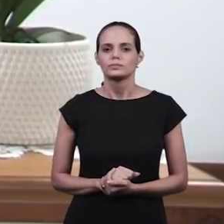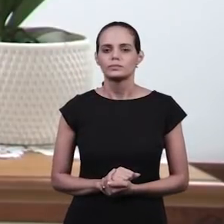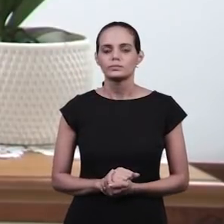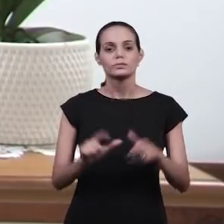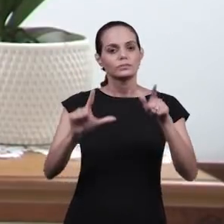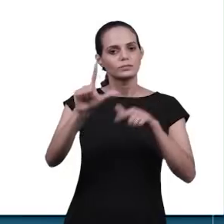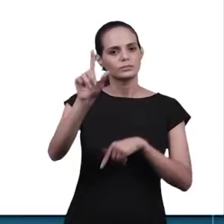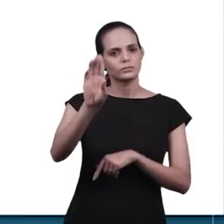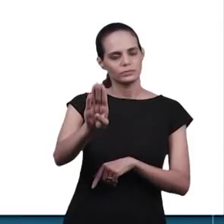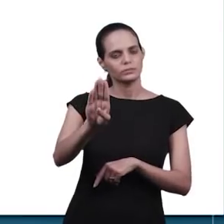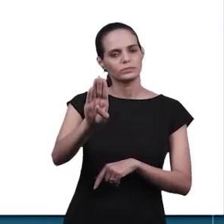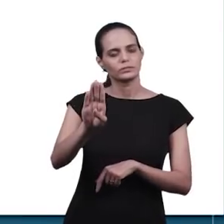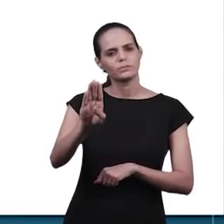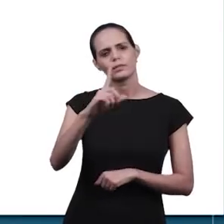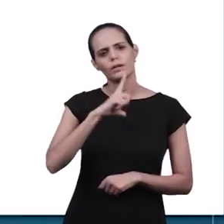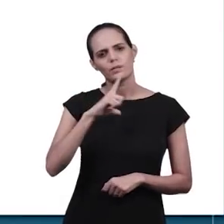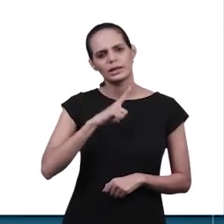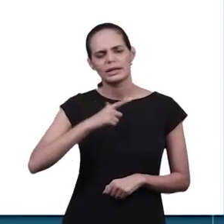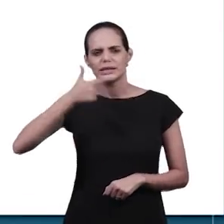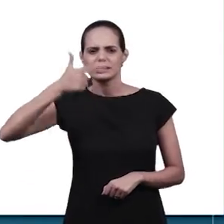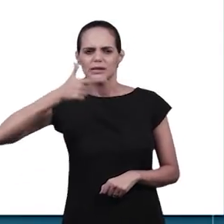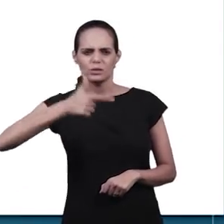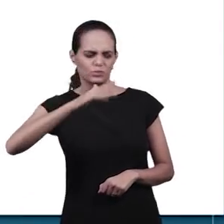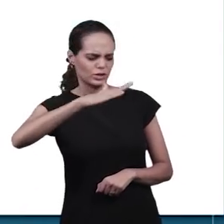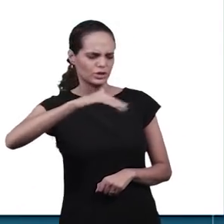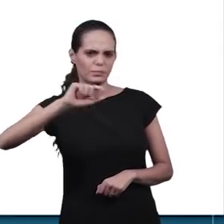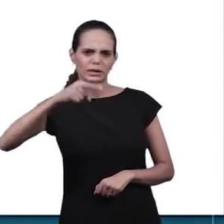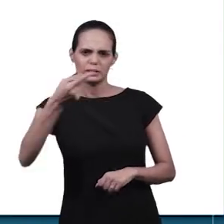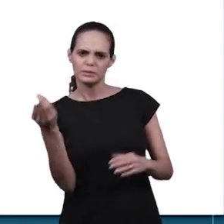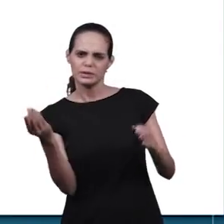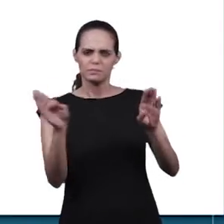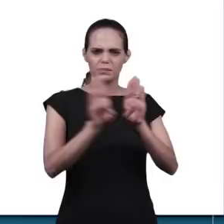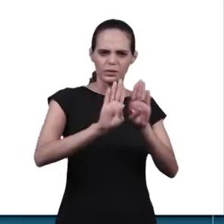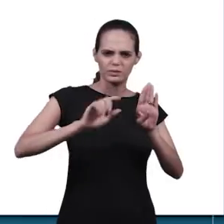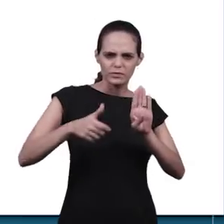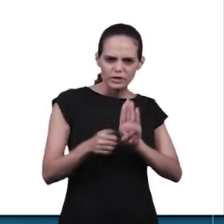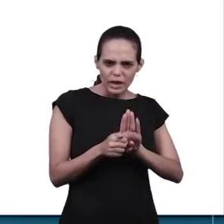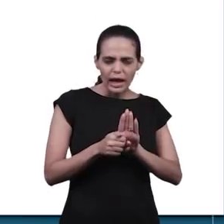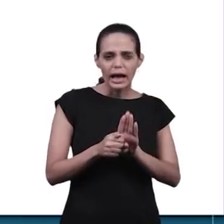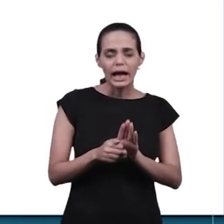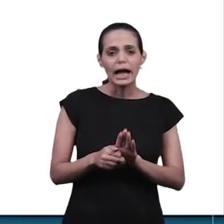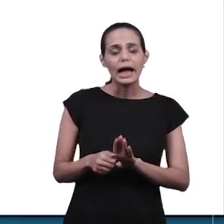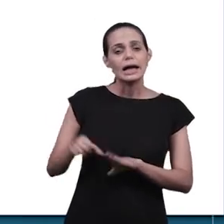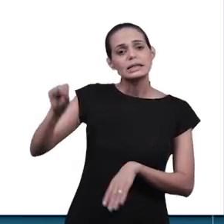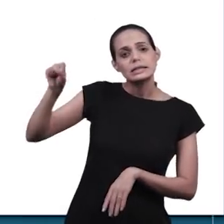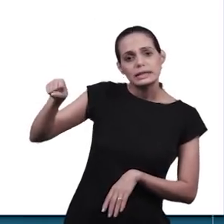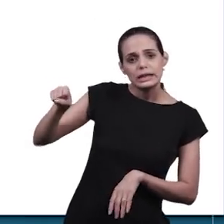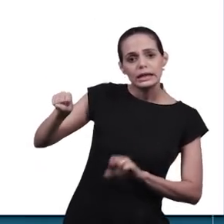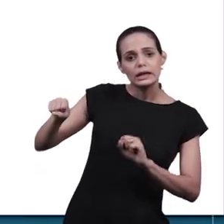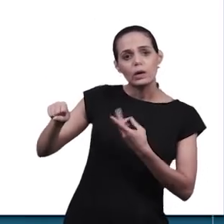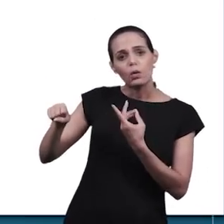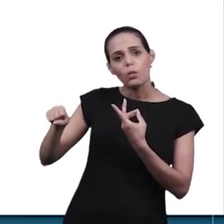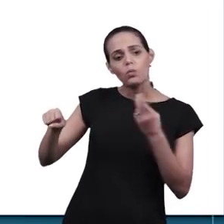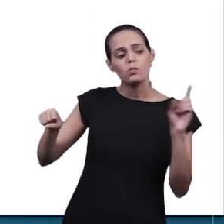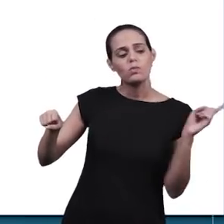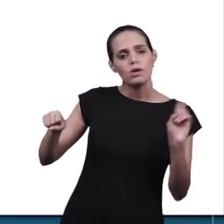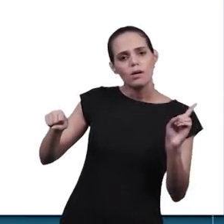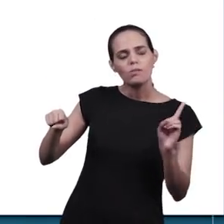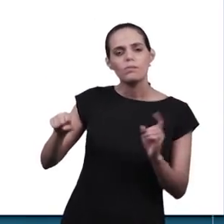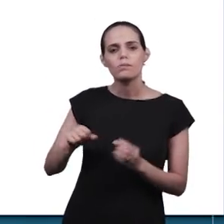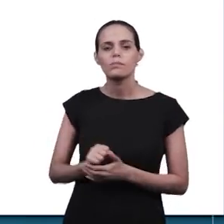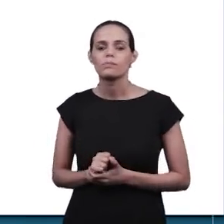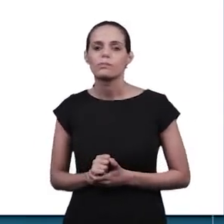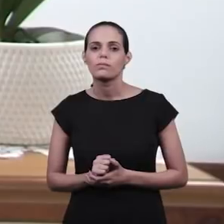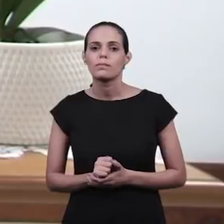a pergunta é: haverá segunda chamada depois que a porta se fechar? Sim ou não? Cite